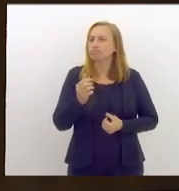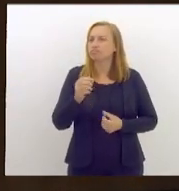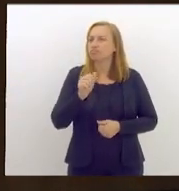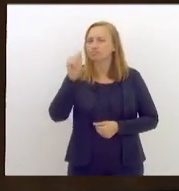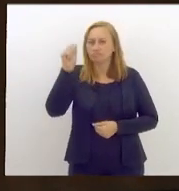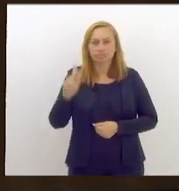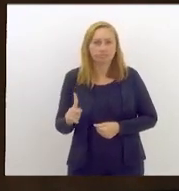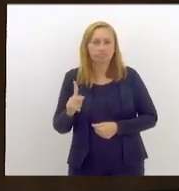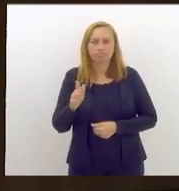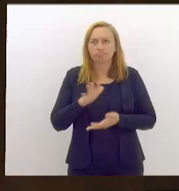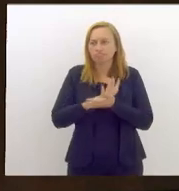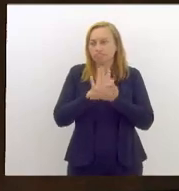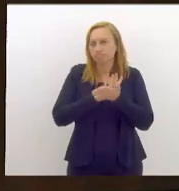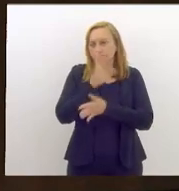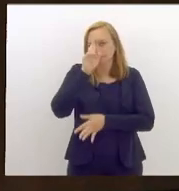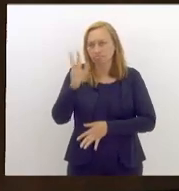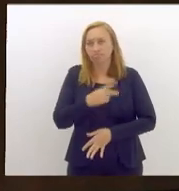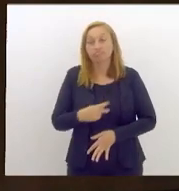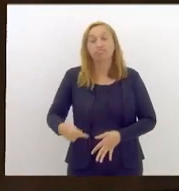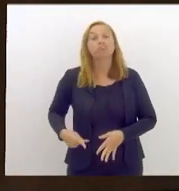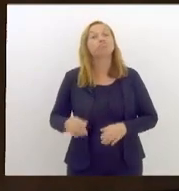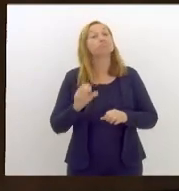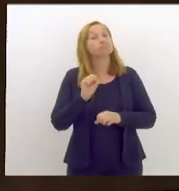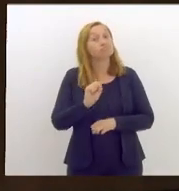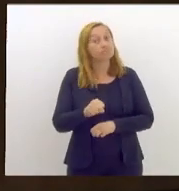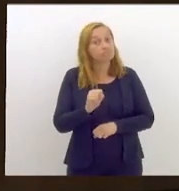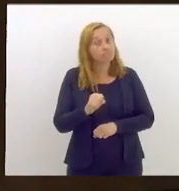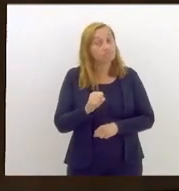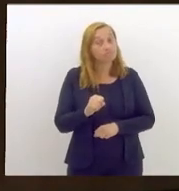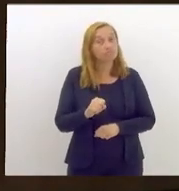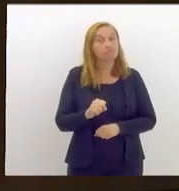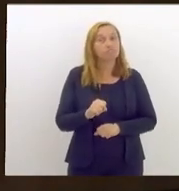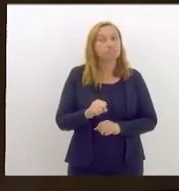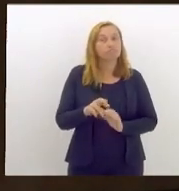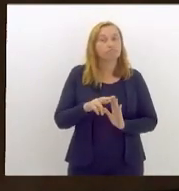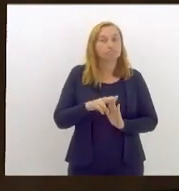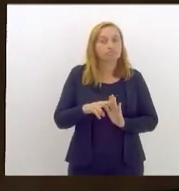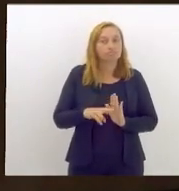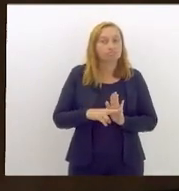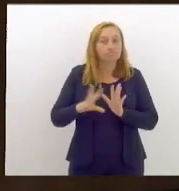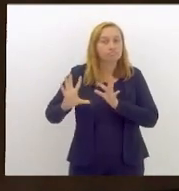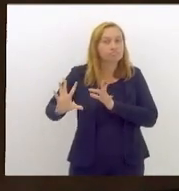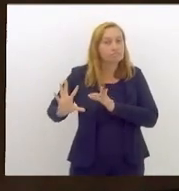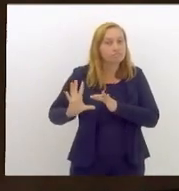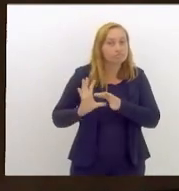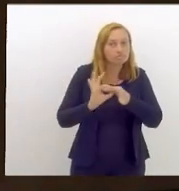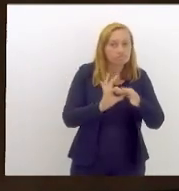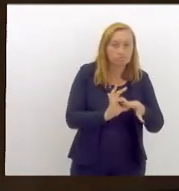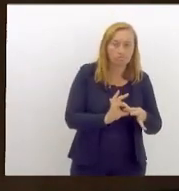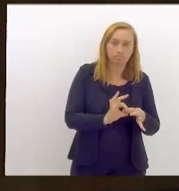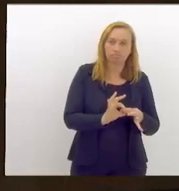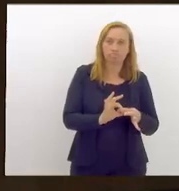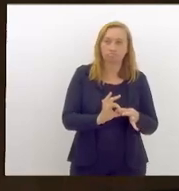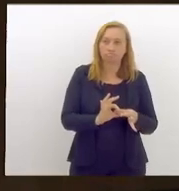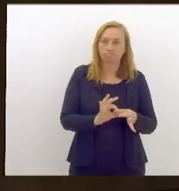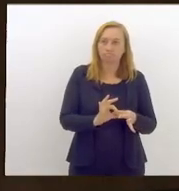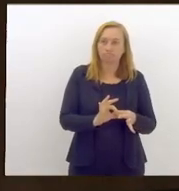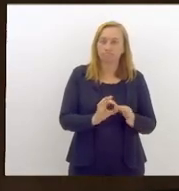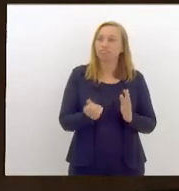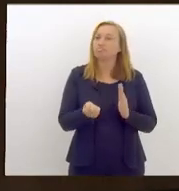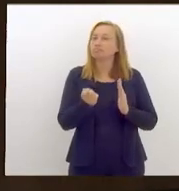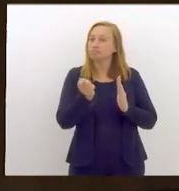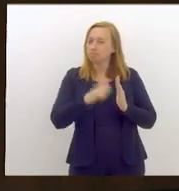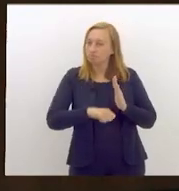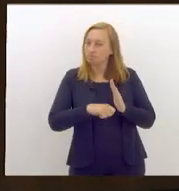aposentadoria nenhuma Presidente se trata de um regime complementar e contributivo